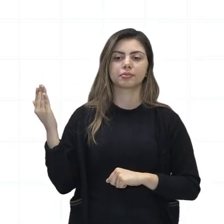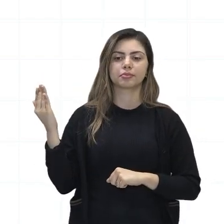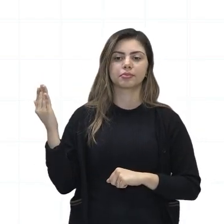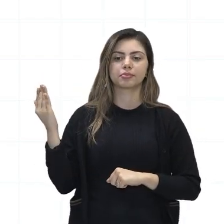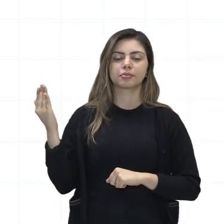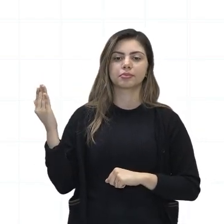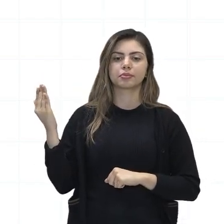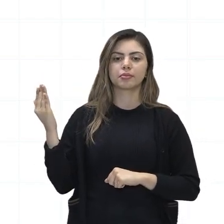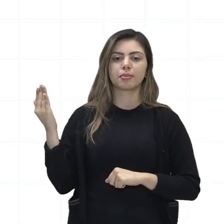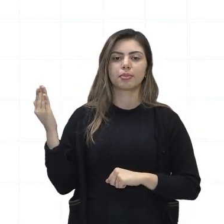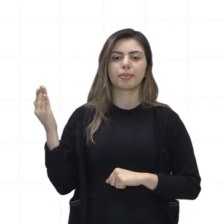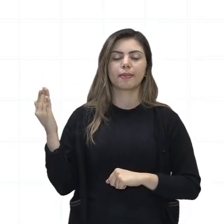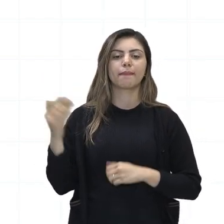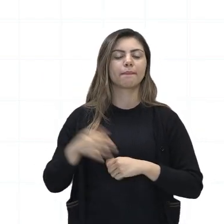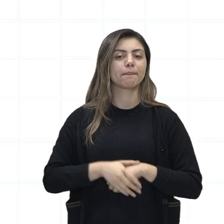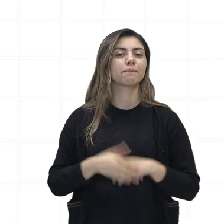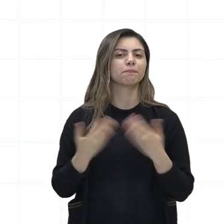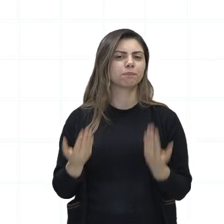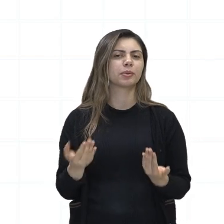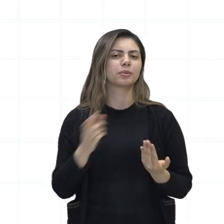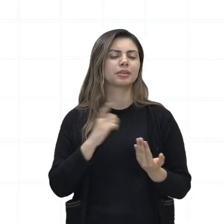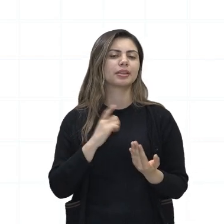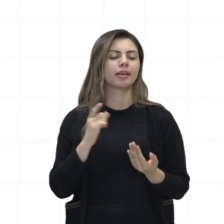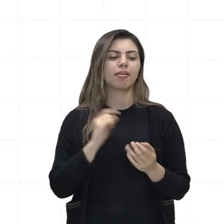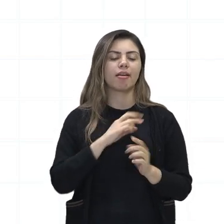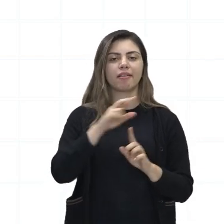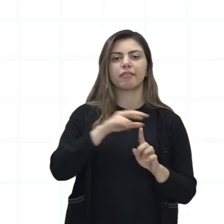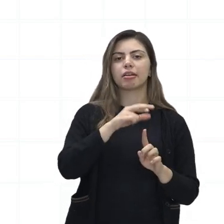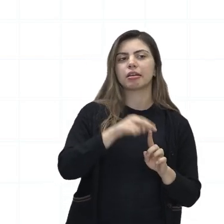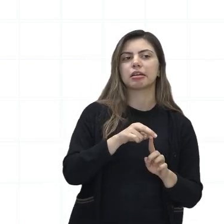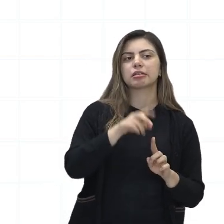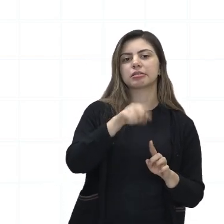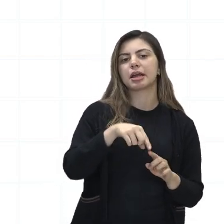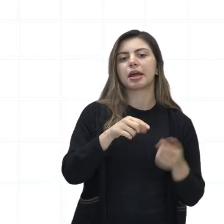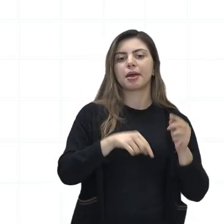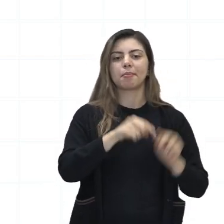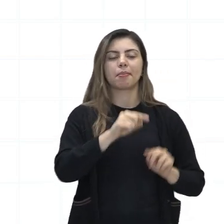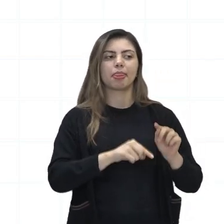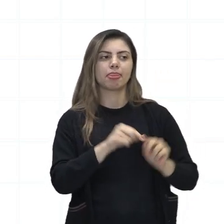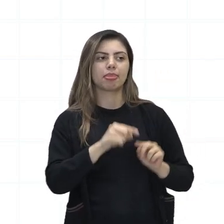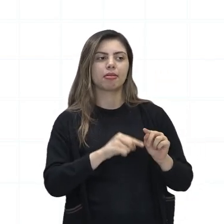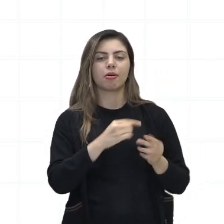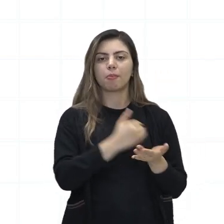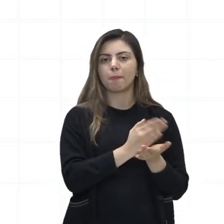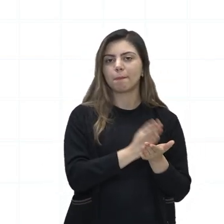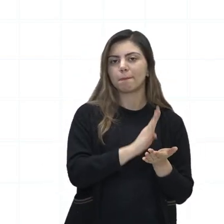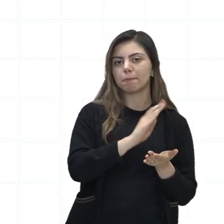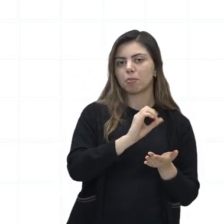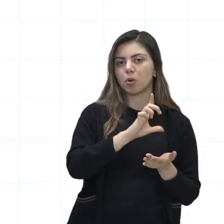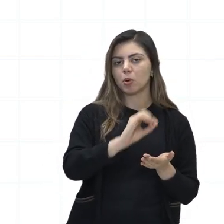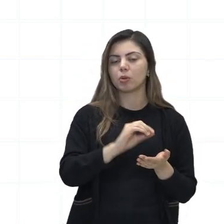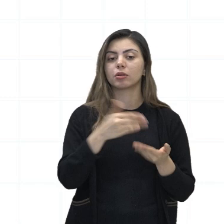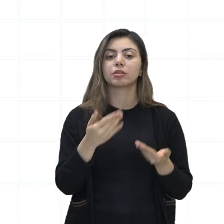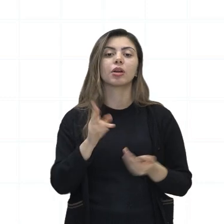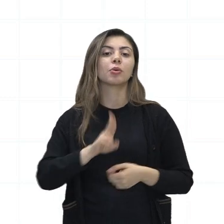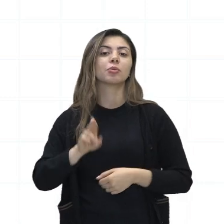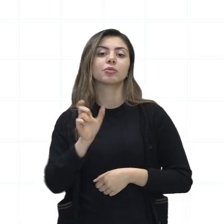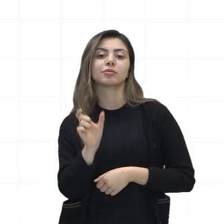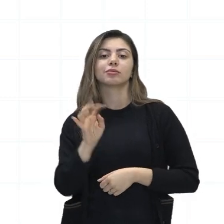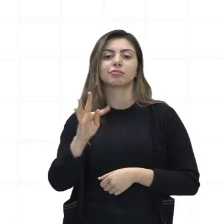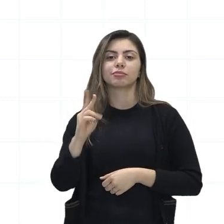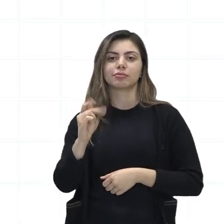was delicious. Como eu estou falando do bolo, que é algo, que é uma coisa, né, um objeto, eu uso o